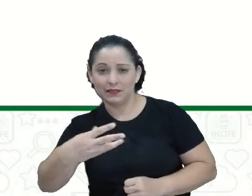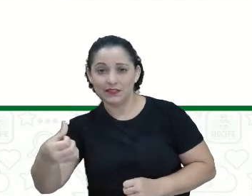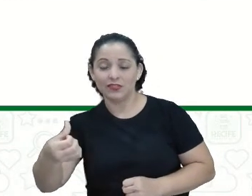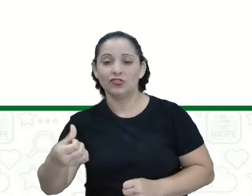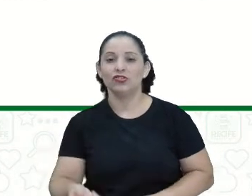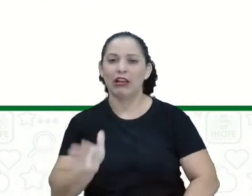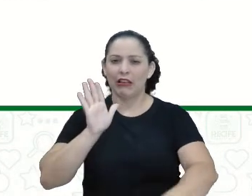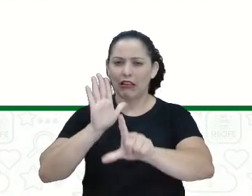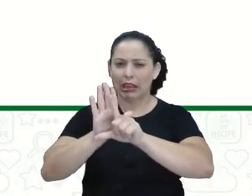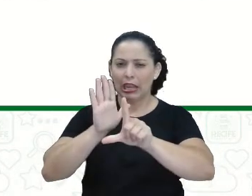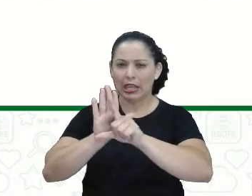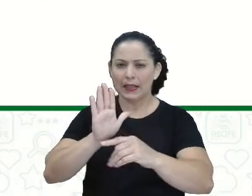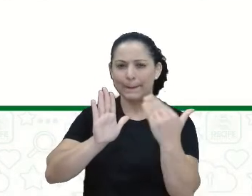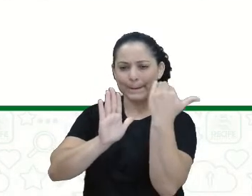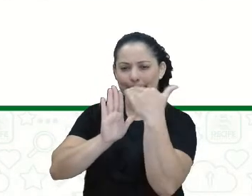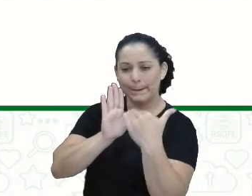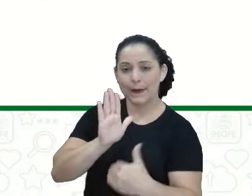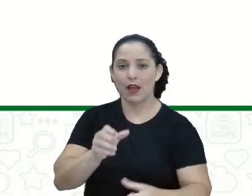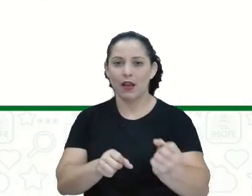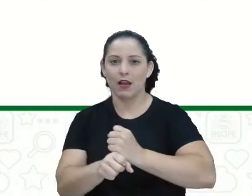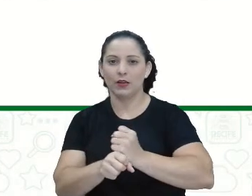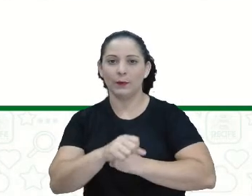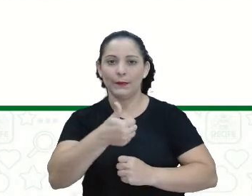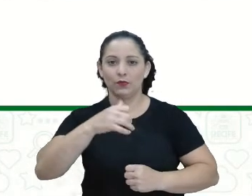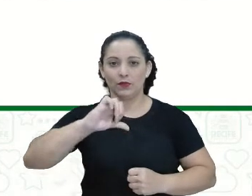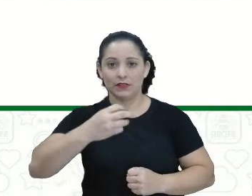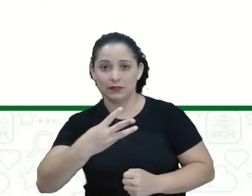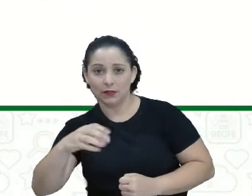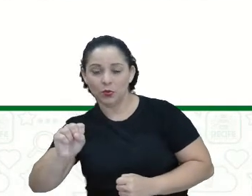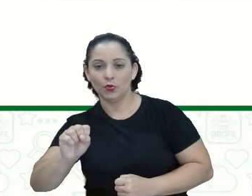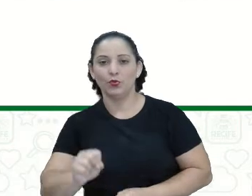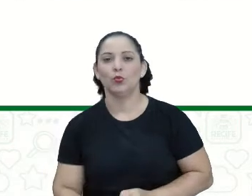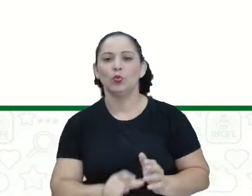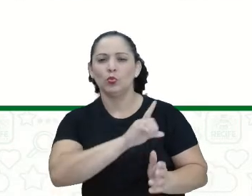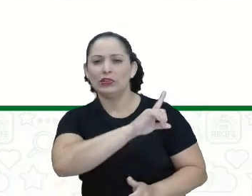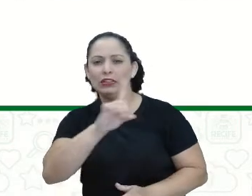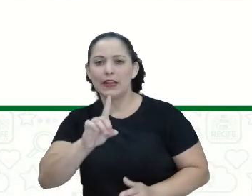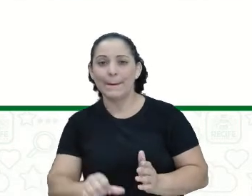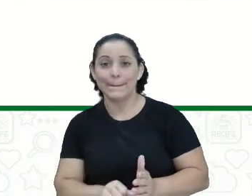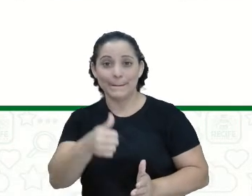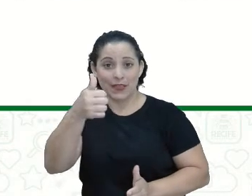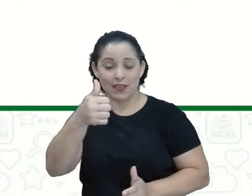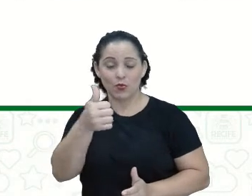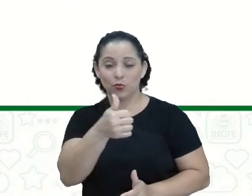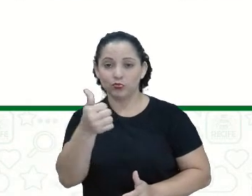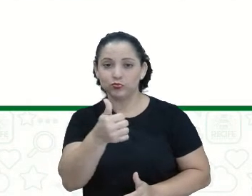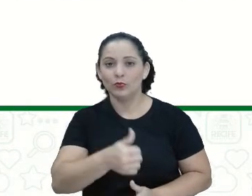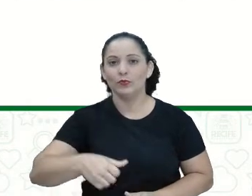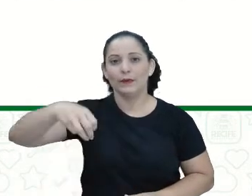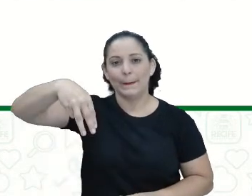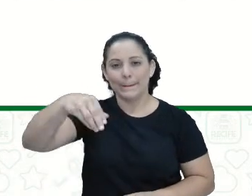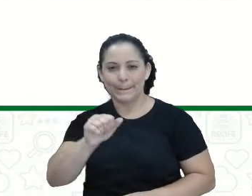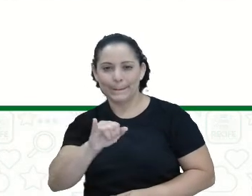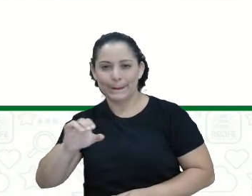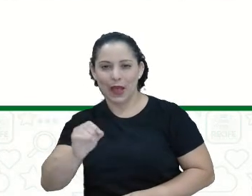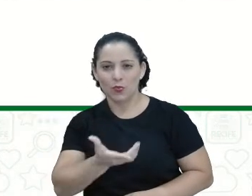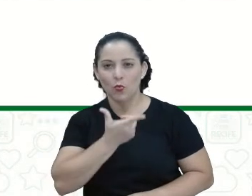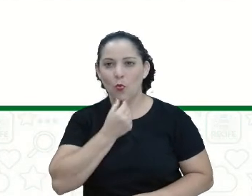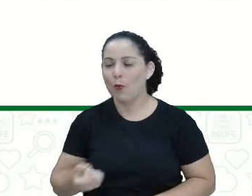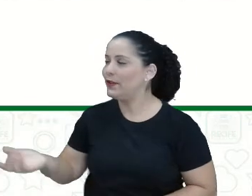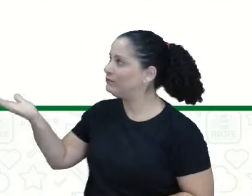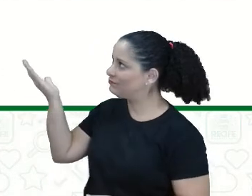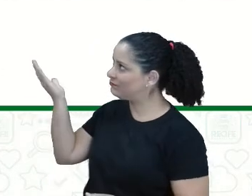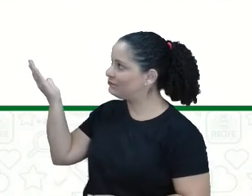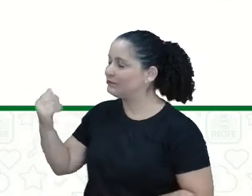de lei em abril de 1938. No dia 1º de maio, o então presidente Getúlio Vargas, esse que está aí na foto, ó, estão